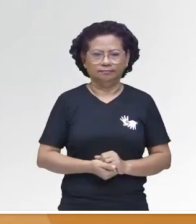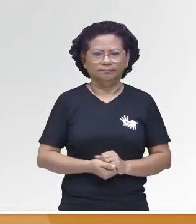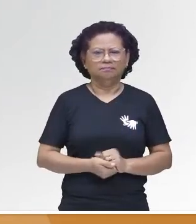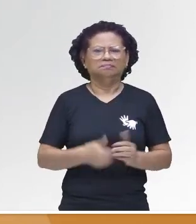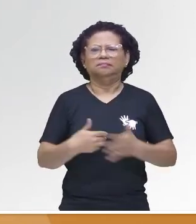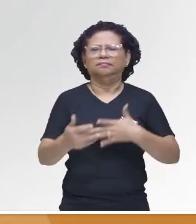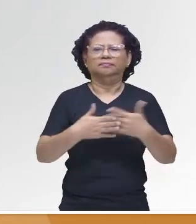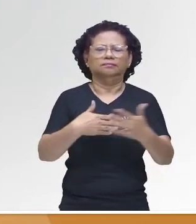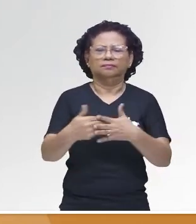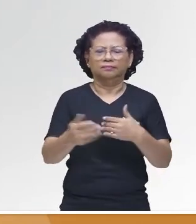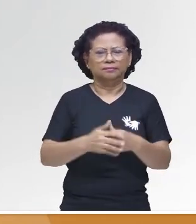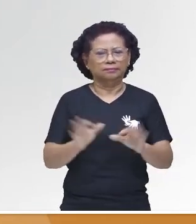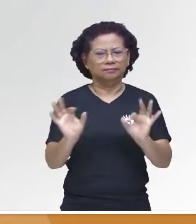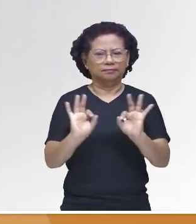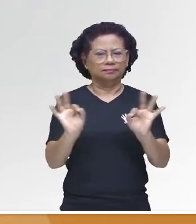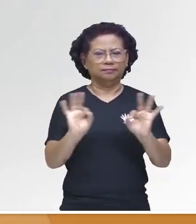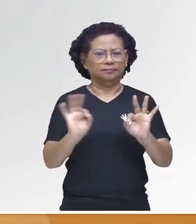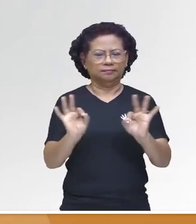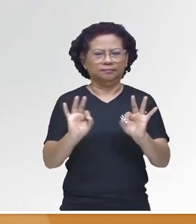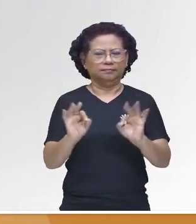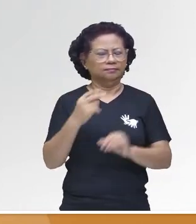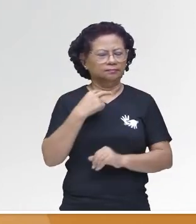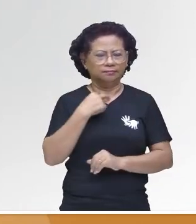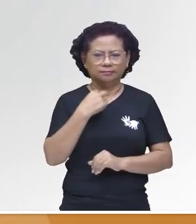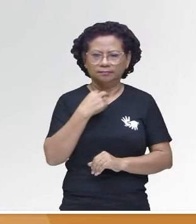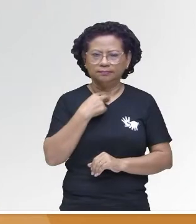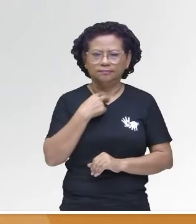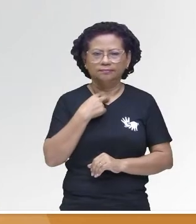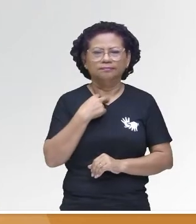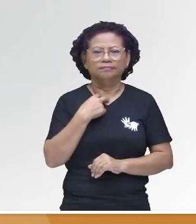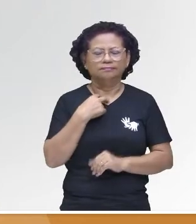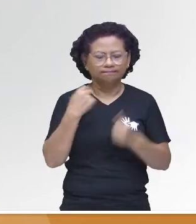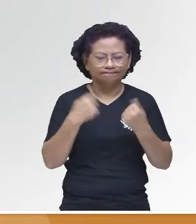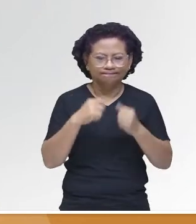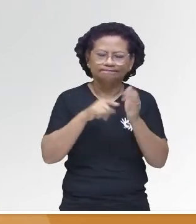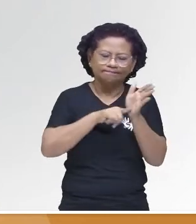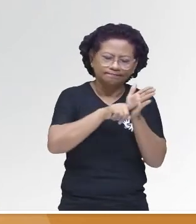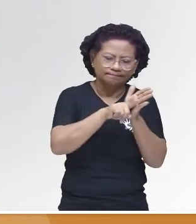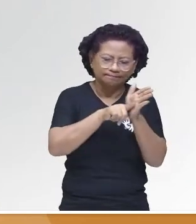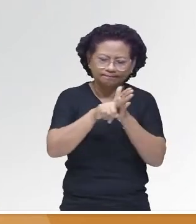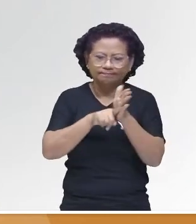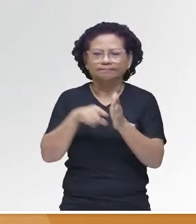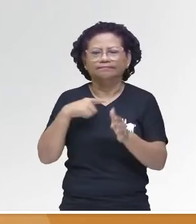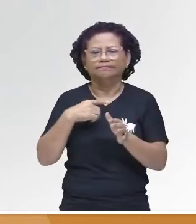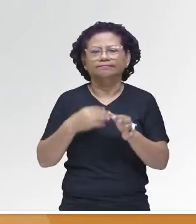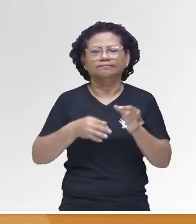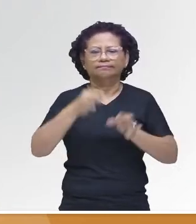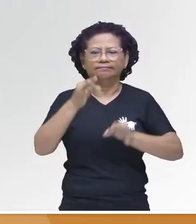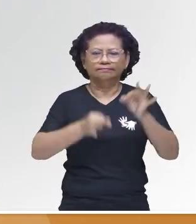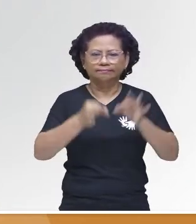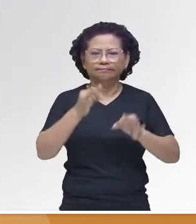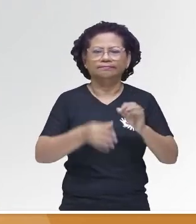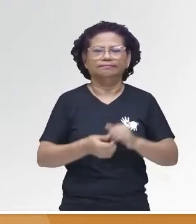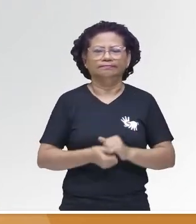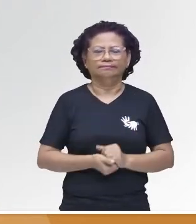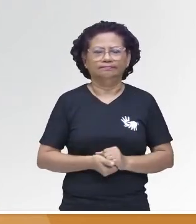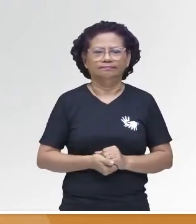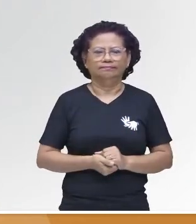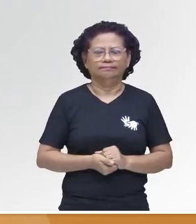forma, porque se é feito de qualquer forma, pode haver algum tipo de injustiça. Ampliou os poderes dos